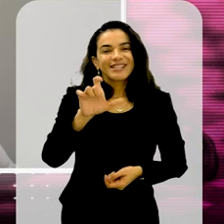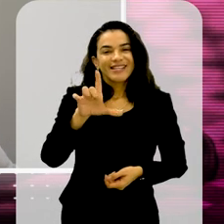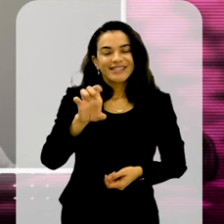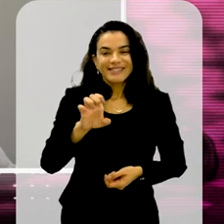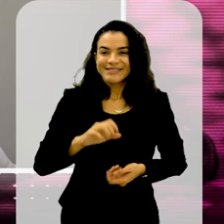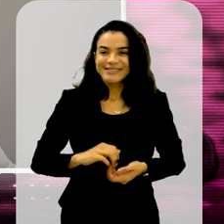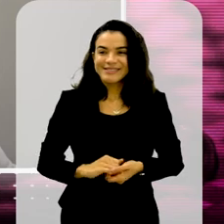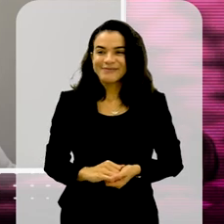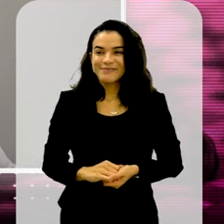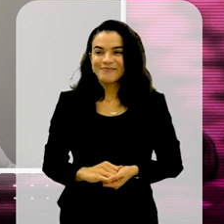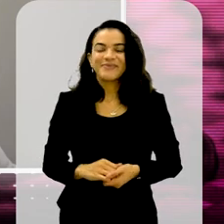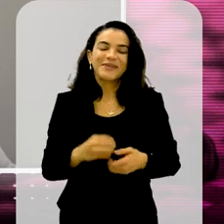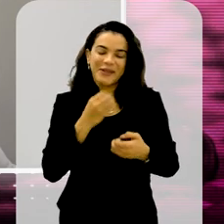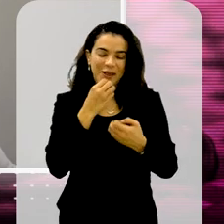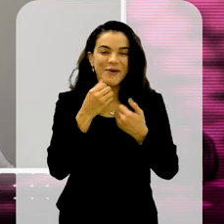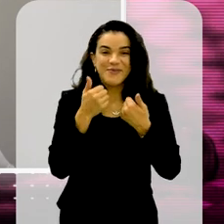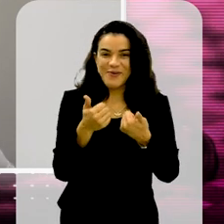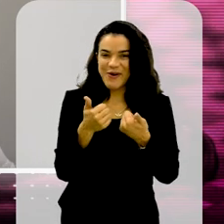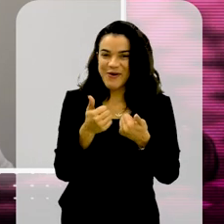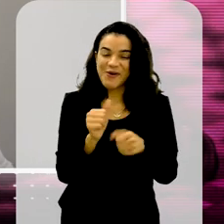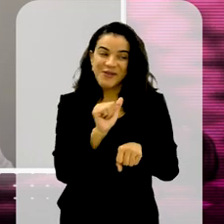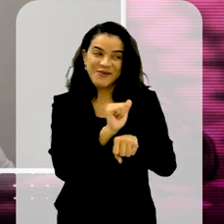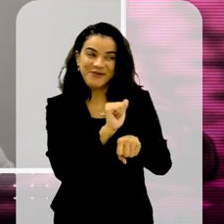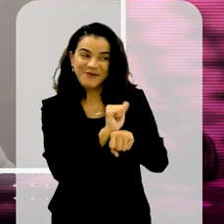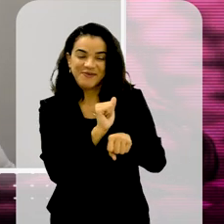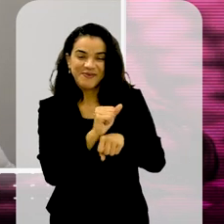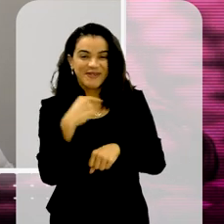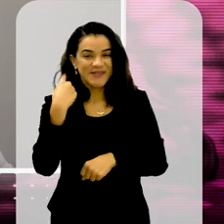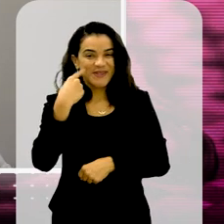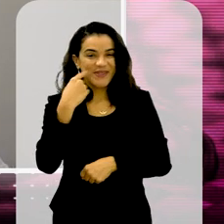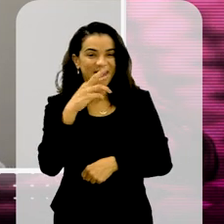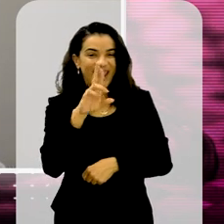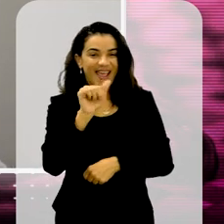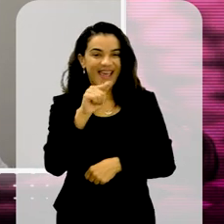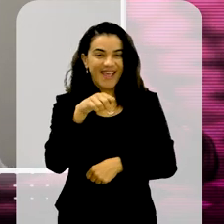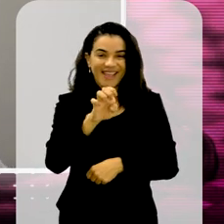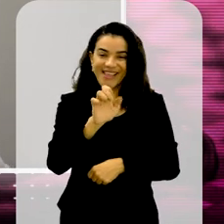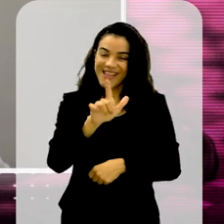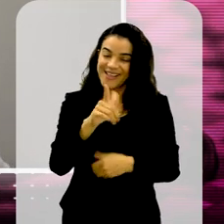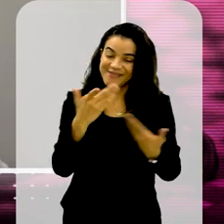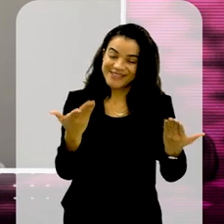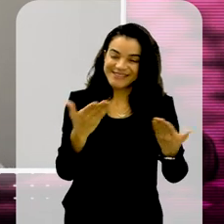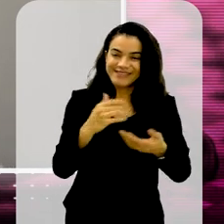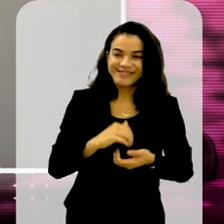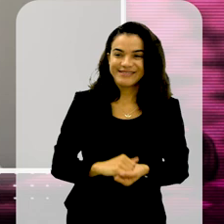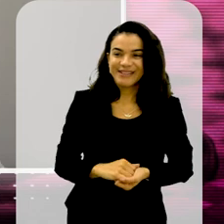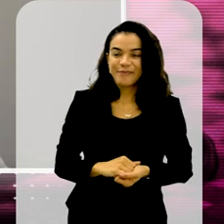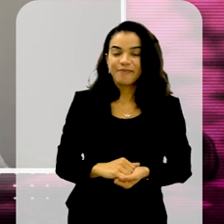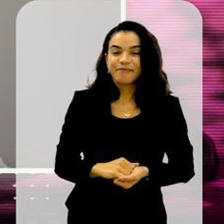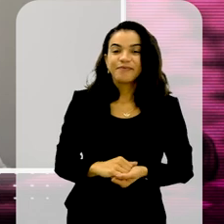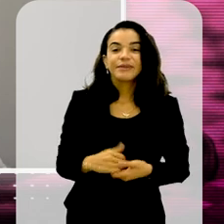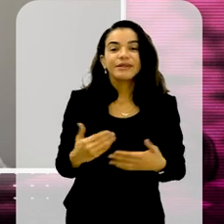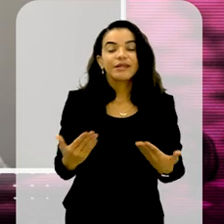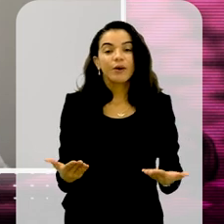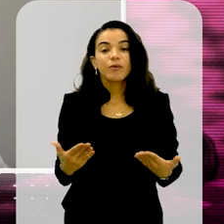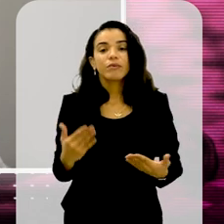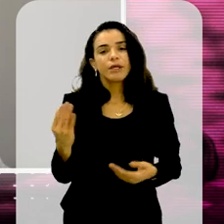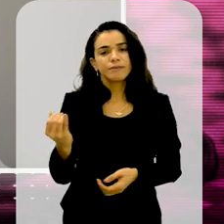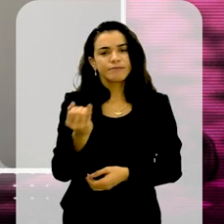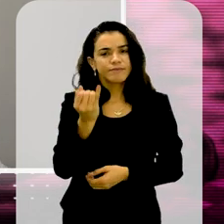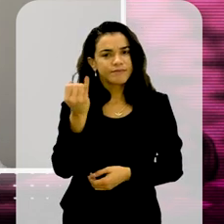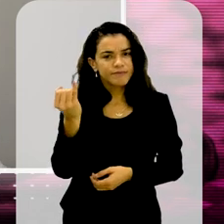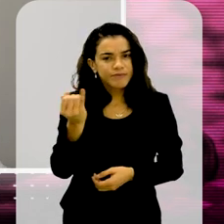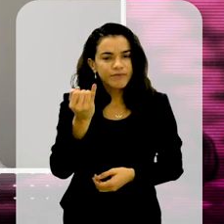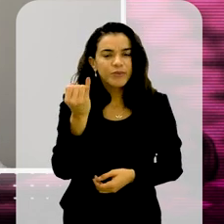Doutora Gisele. Tá bom, eu estava deixando com a doutora Raquel primeiro agora. Vamos lá, então. Bom, acho